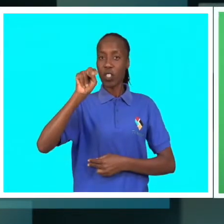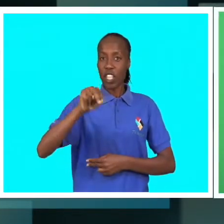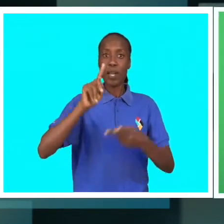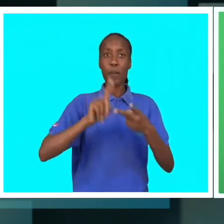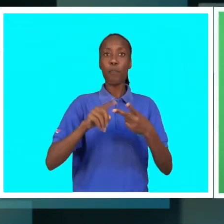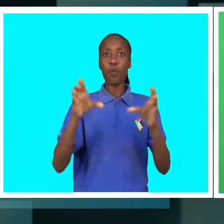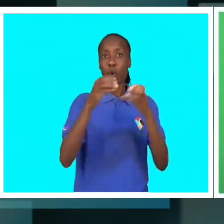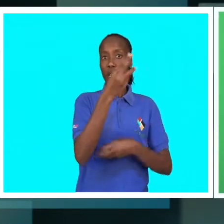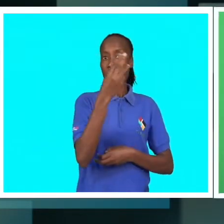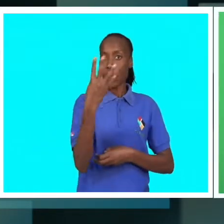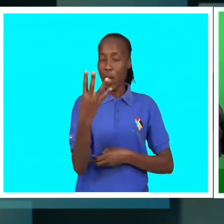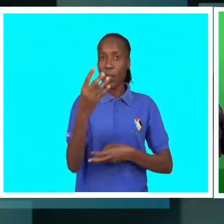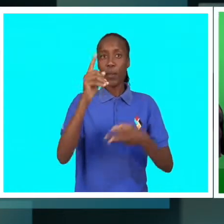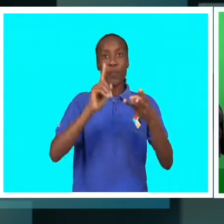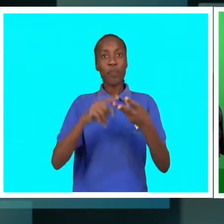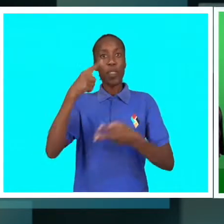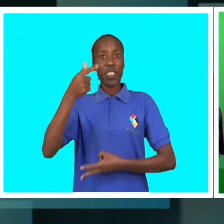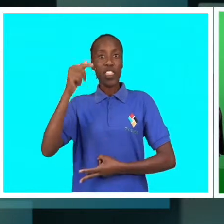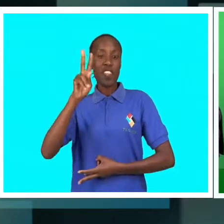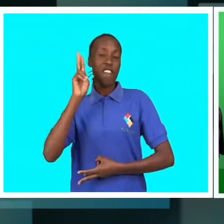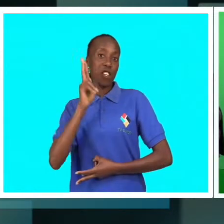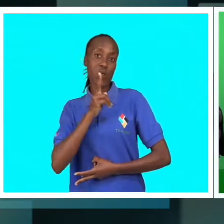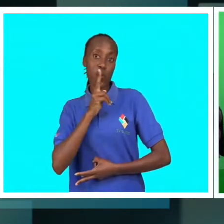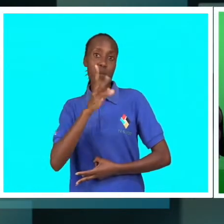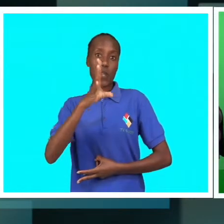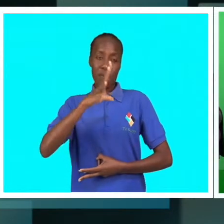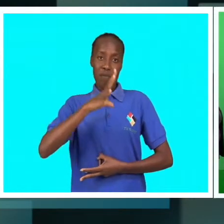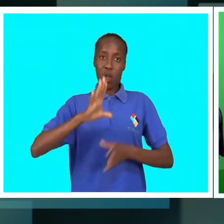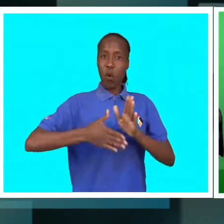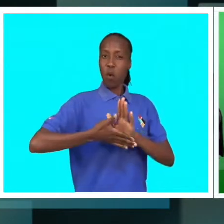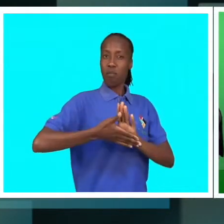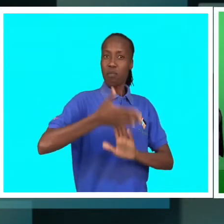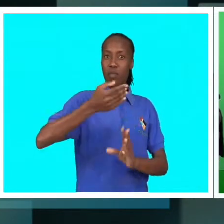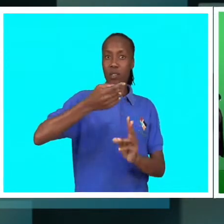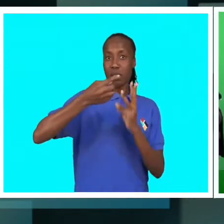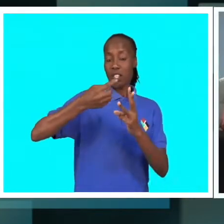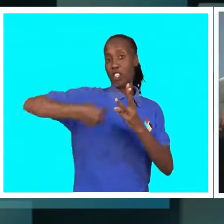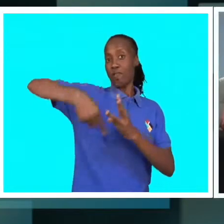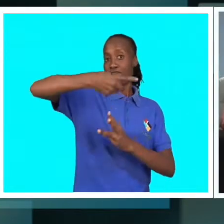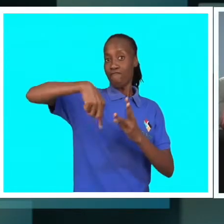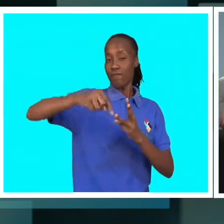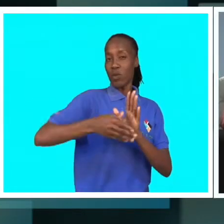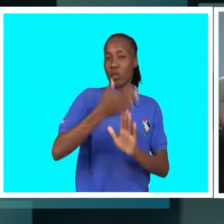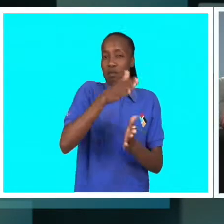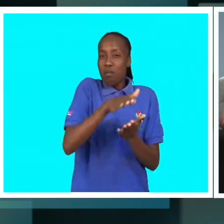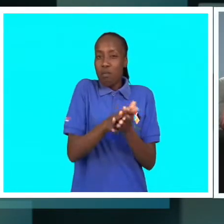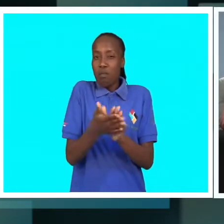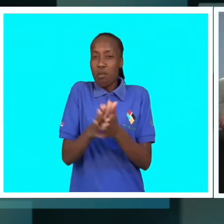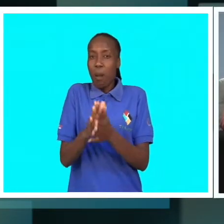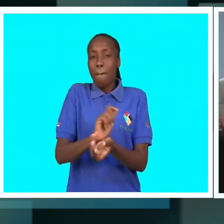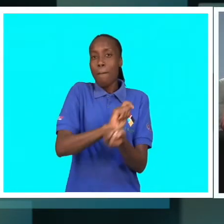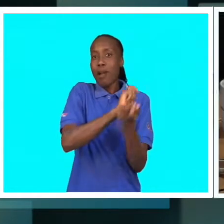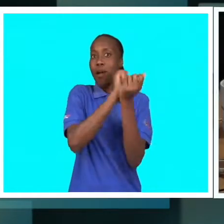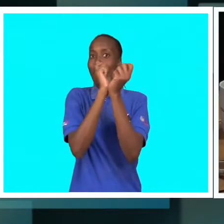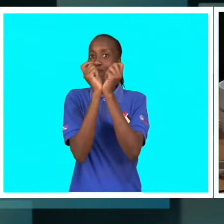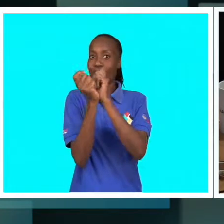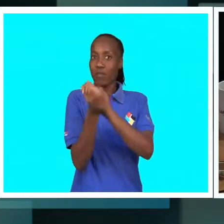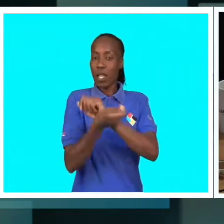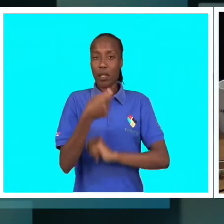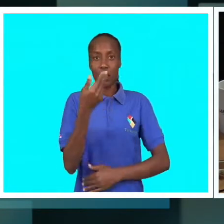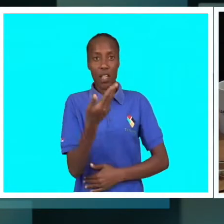H2N, Media Lab e TV Surdo possuem, deixa as três organizações preparadas para se adaptarem a esta